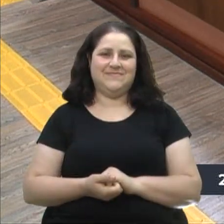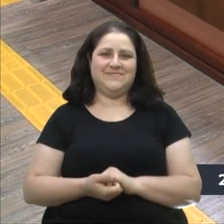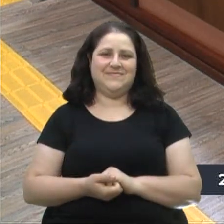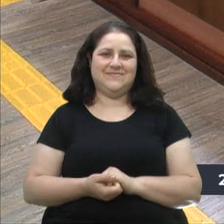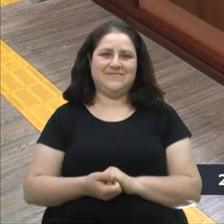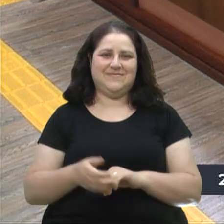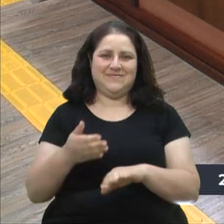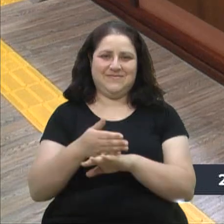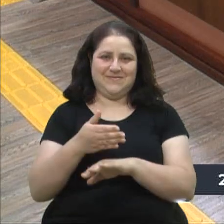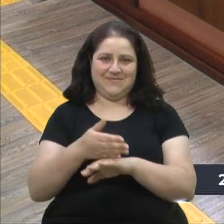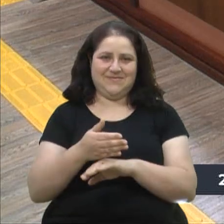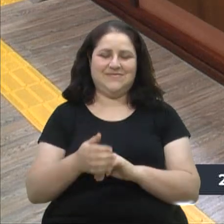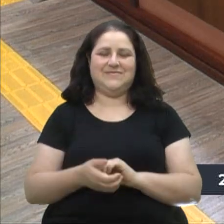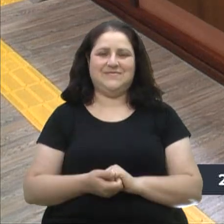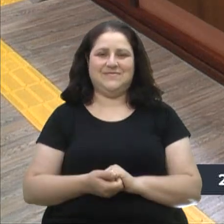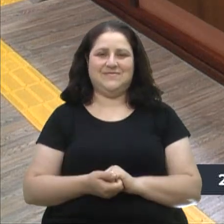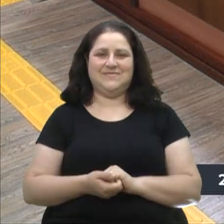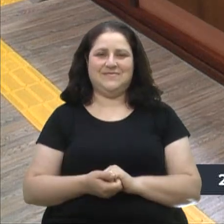pela participação.